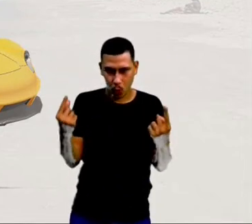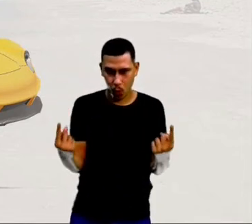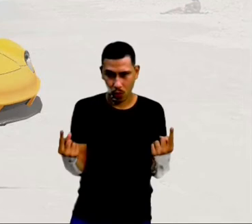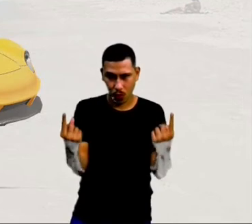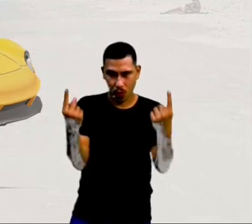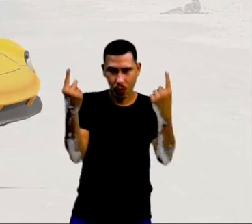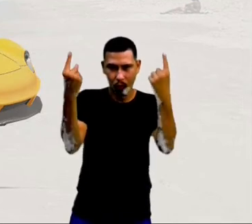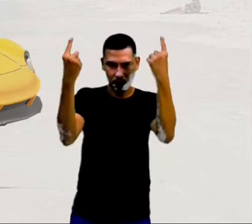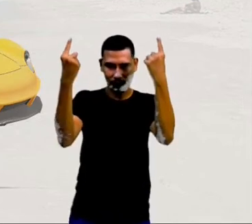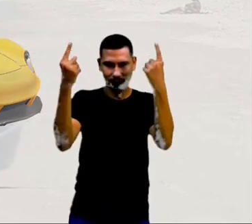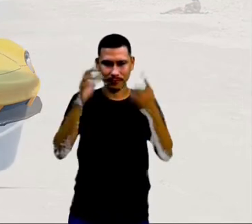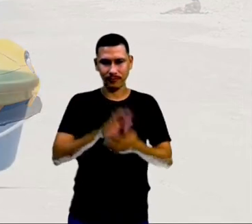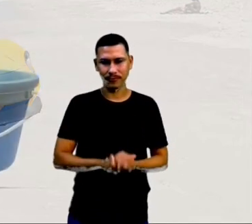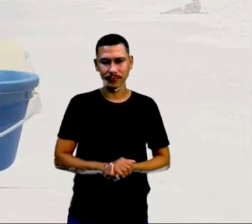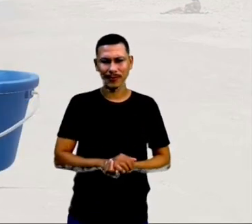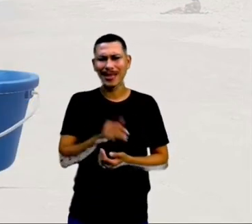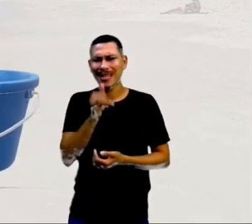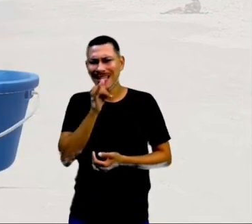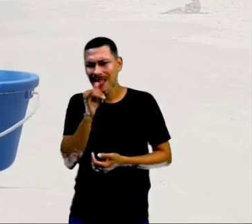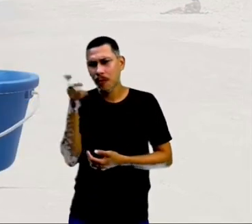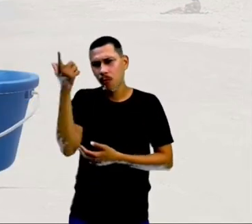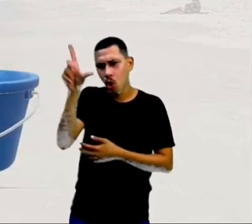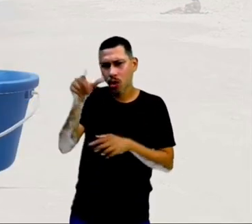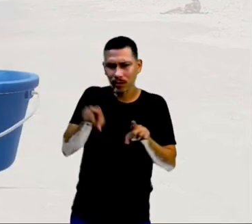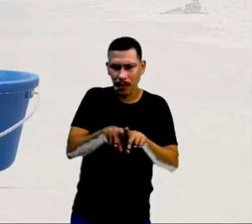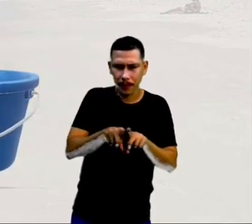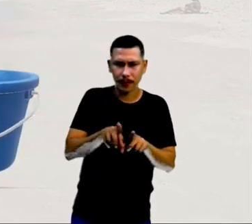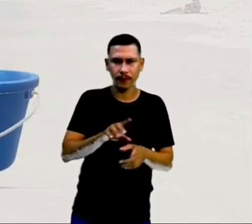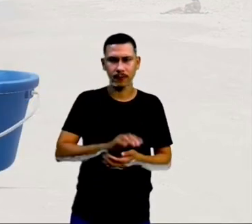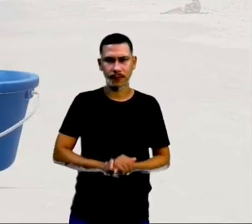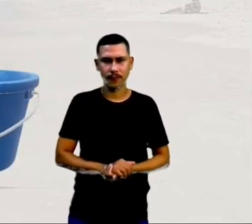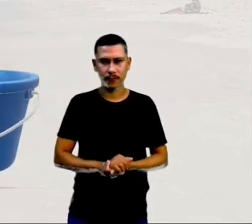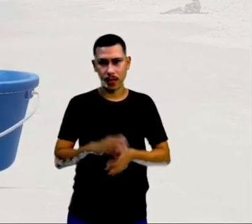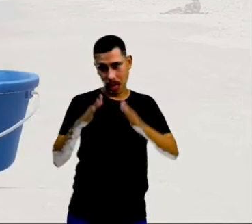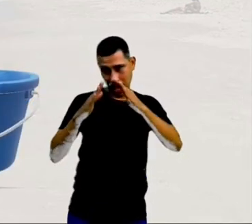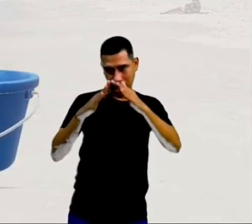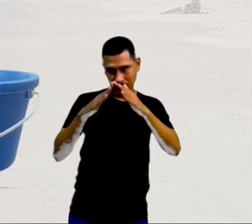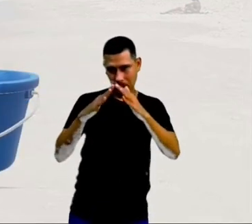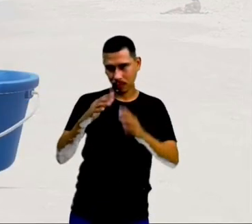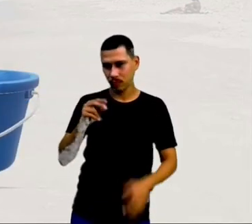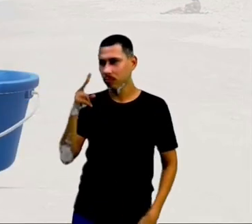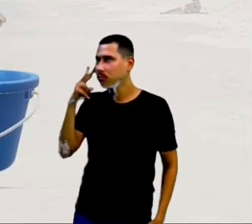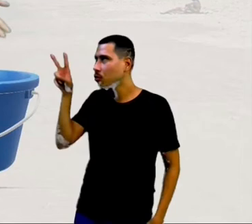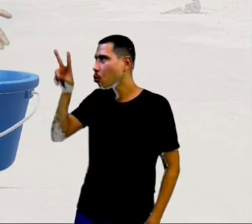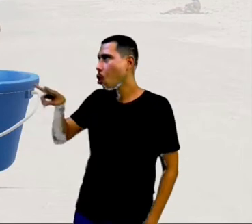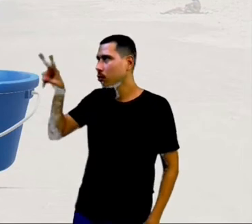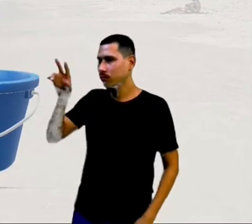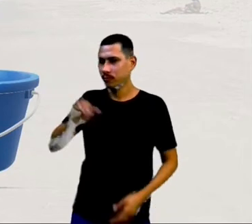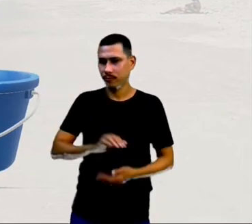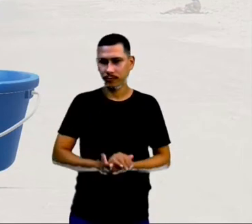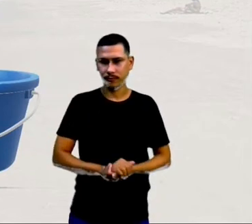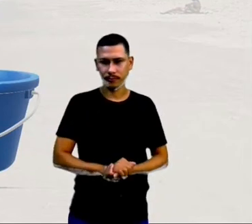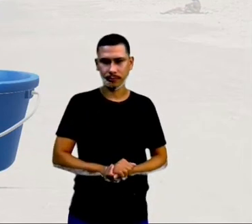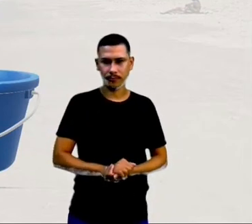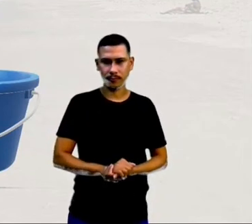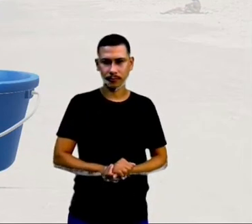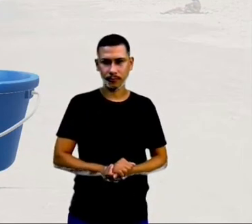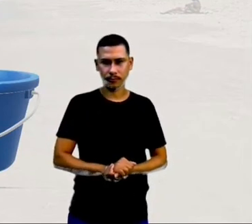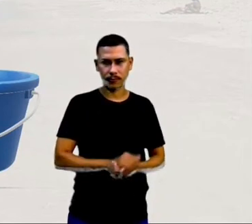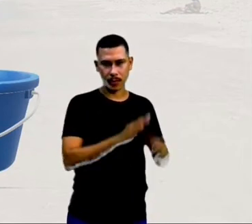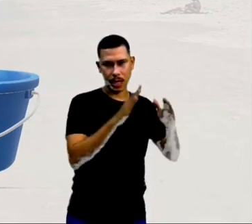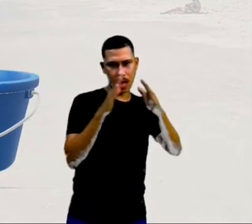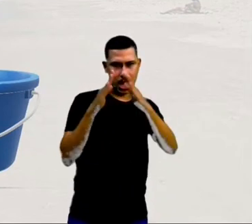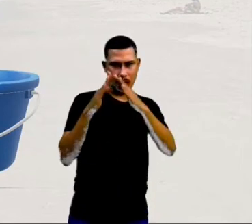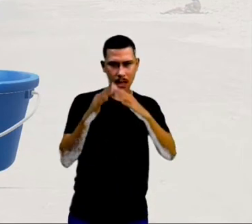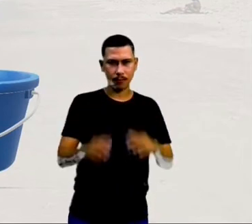da diária. Outro exemplo, o exemplo aqui da casa. A gente tem de um lado as